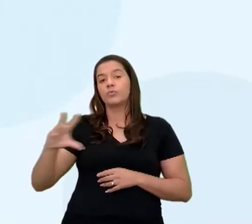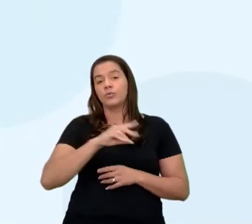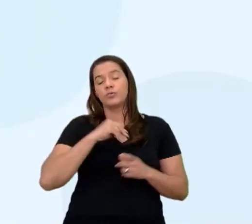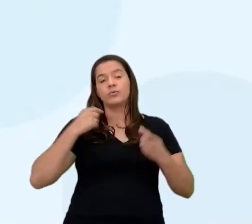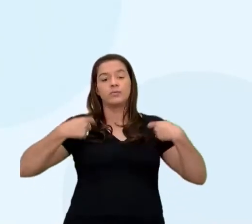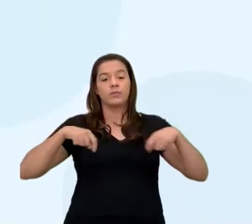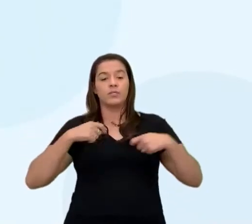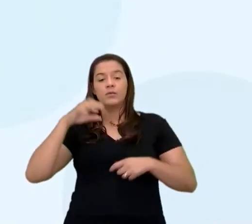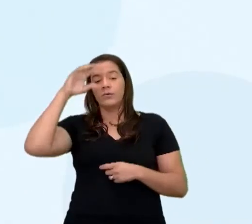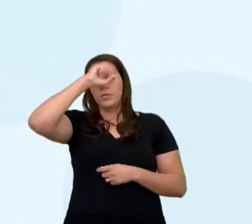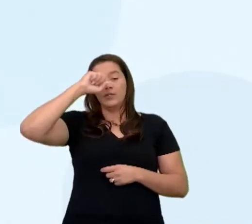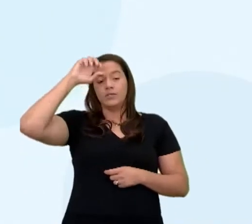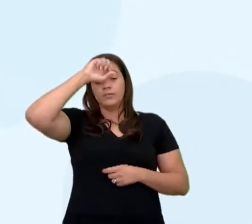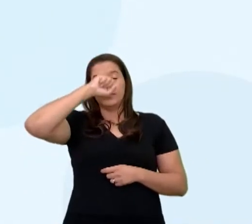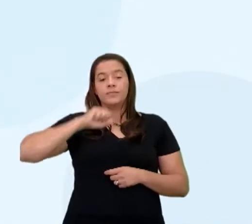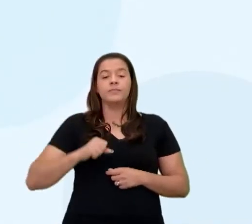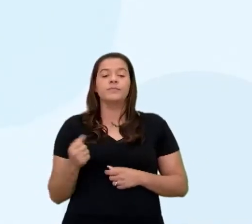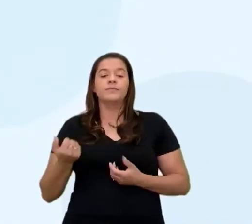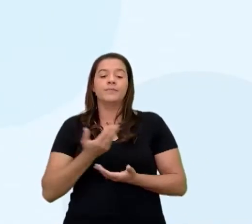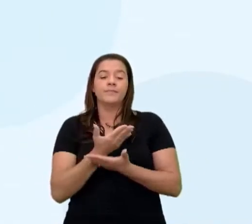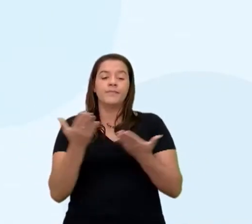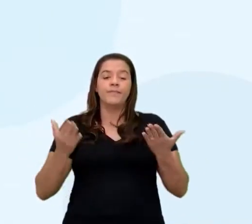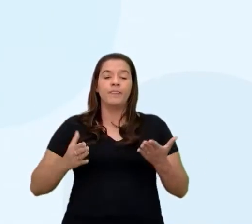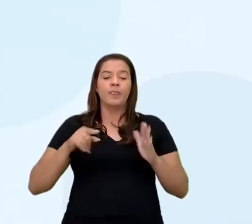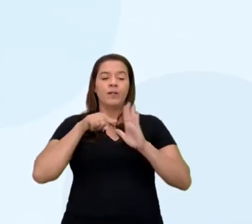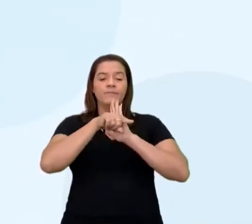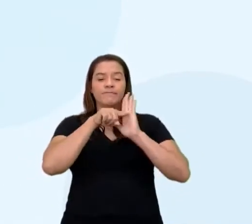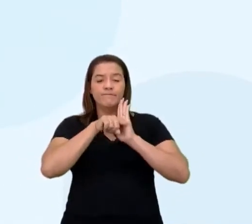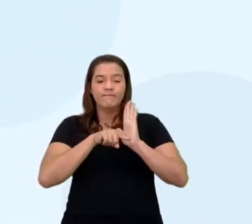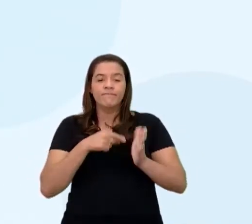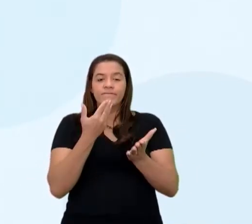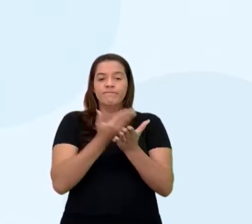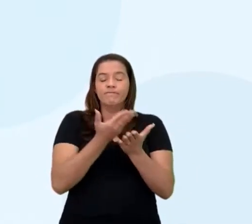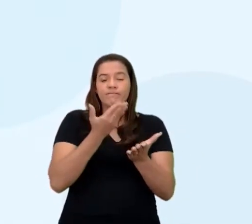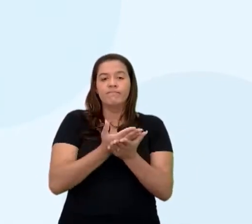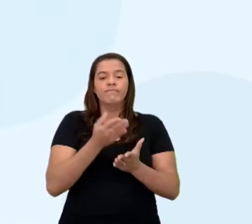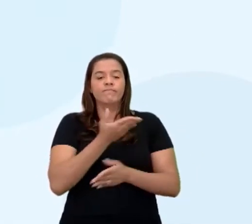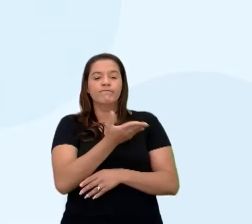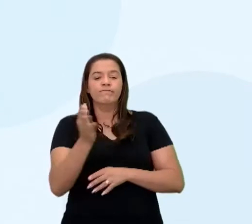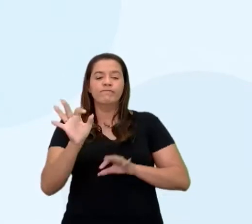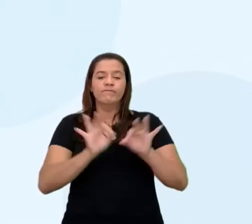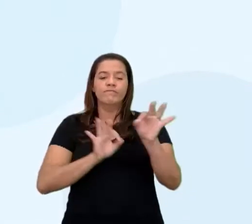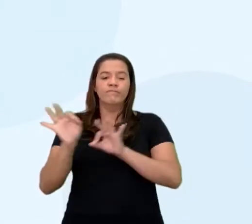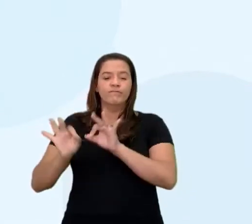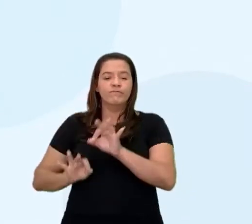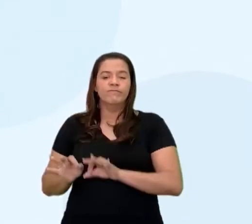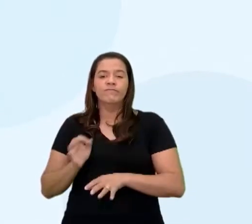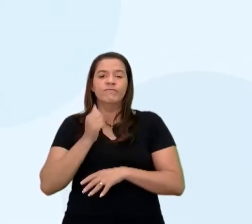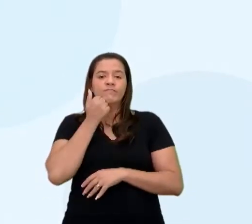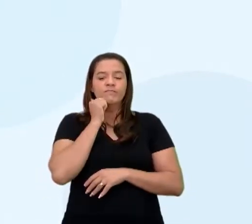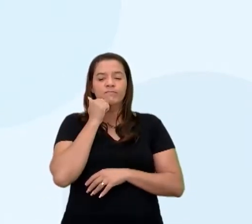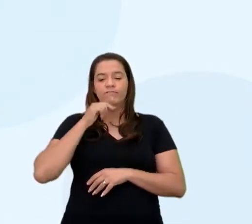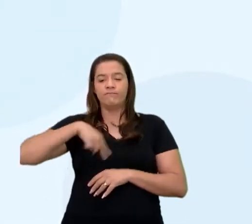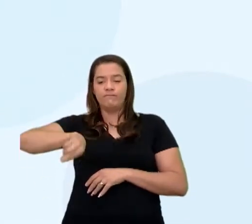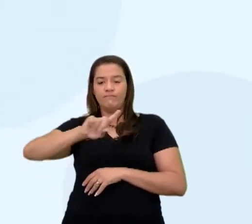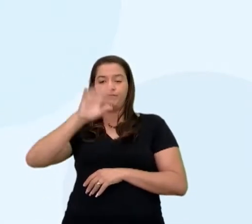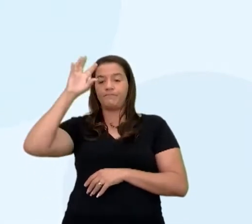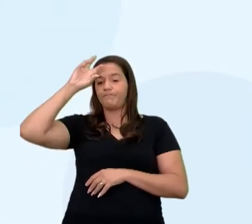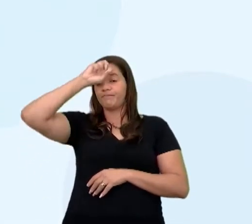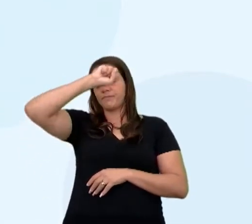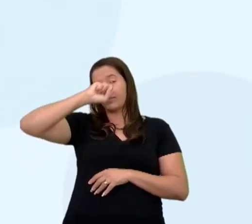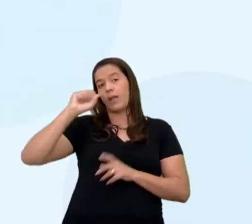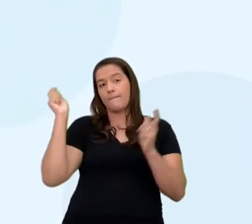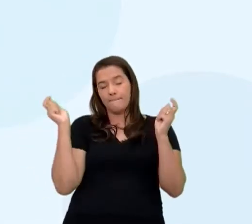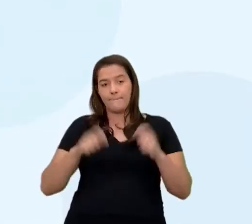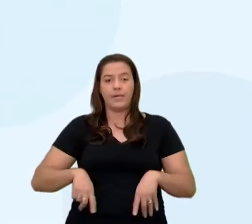todos, tá? E a prática aí de pesquisa e de estudo, a construção do conhecimento científico, aprender a